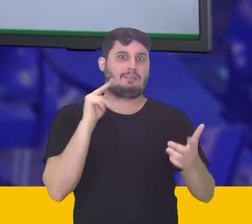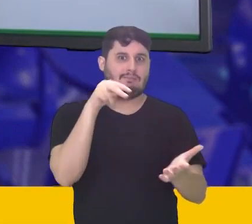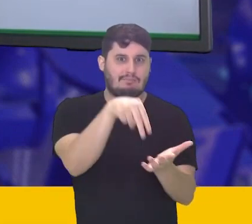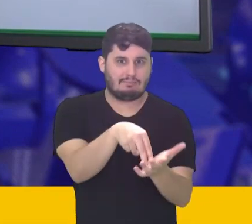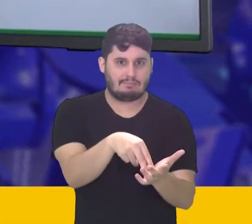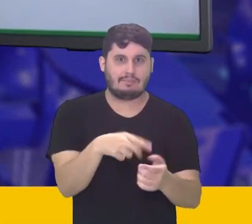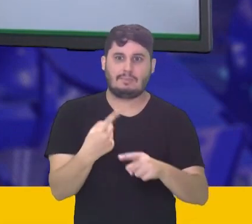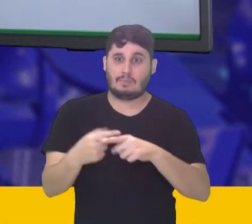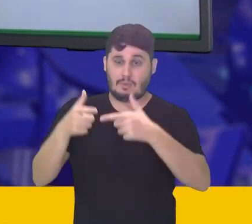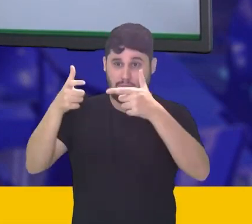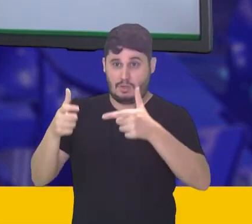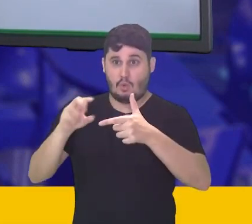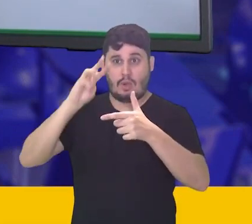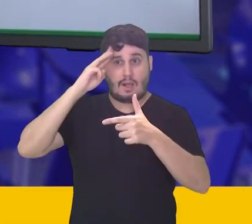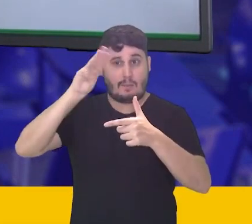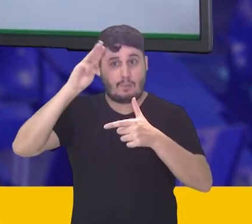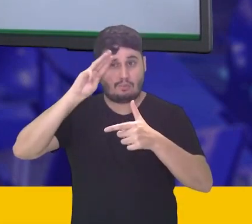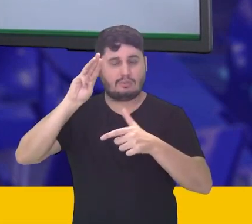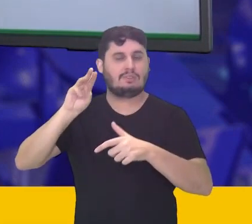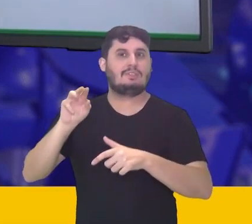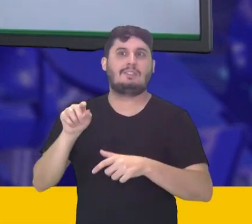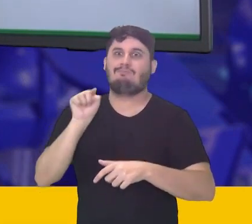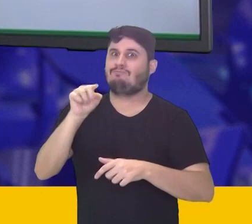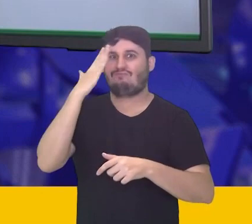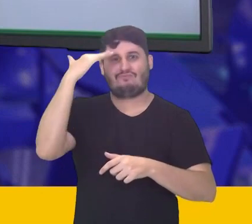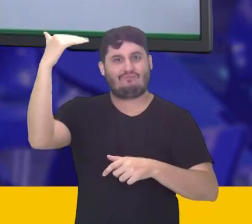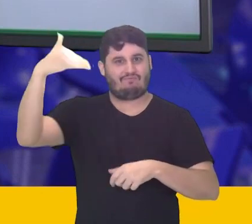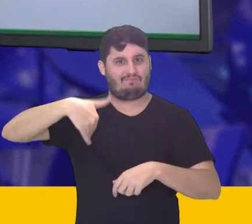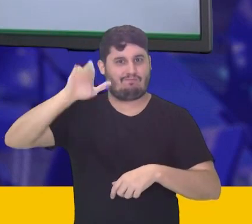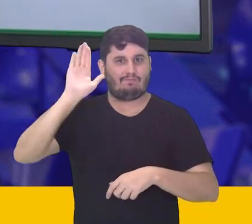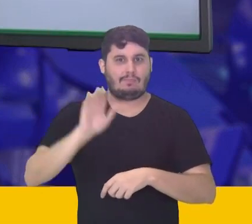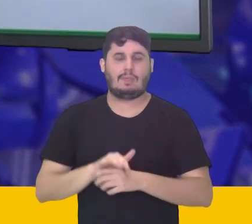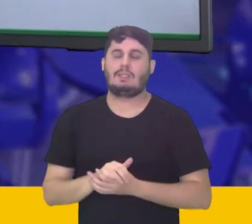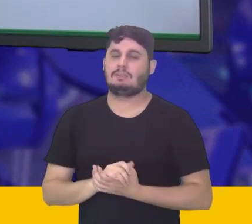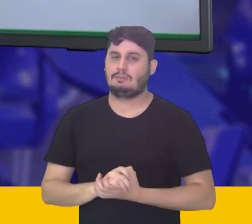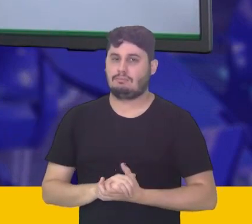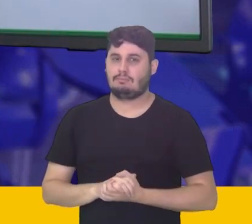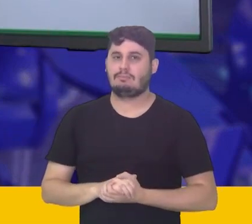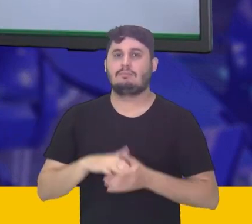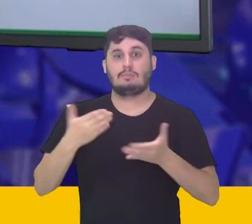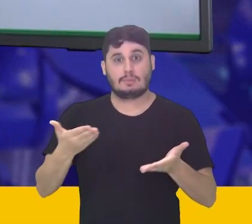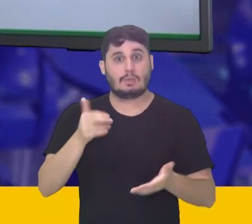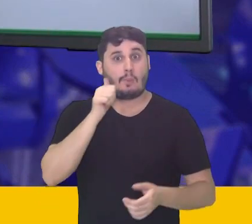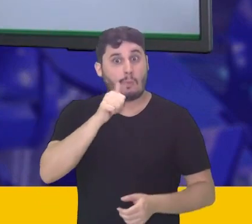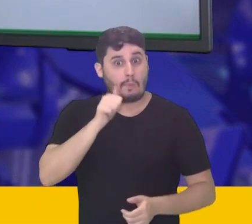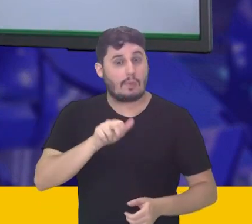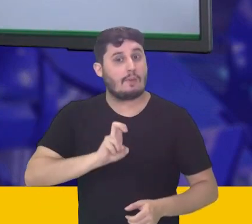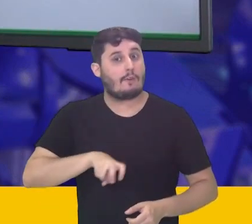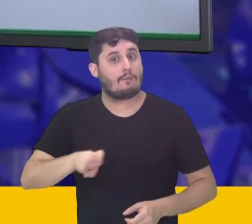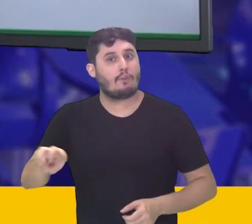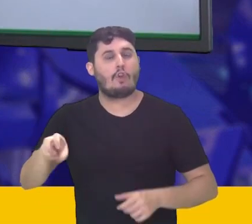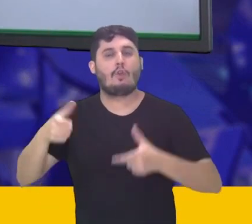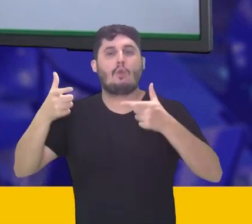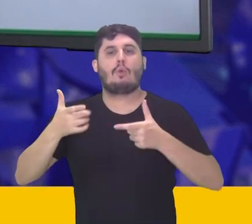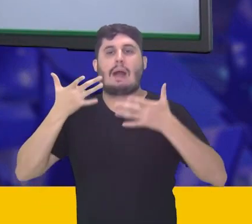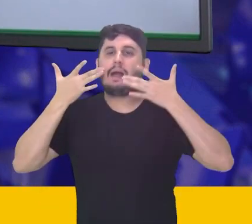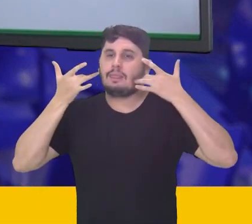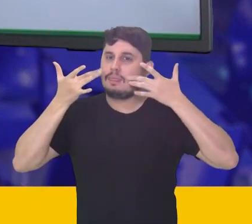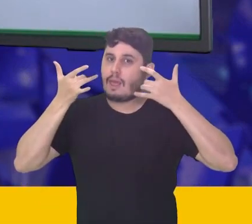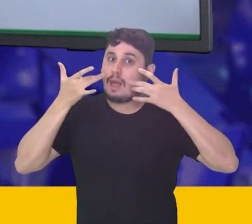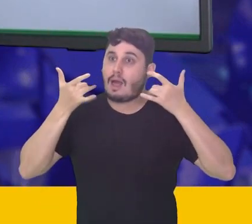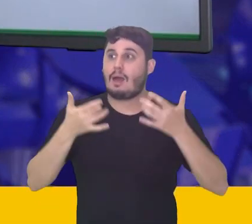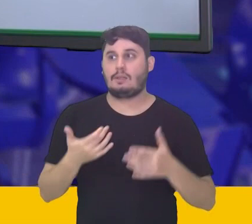conhecido, ok? Próximo, I went to the theater. Então, ela foi para o teatro,